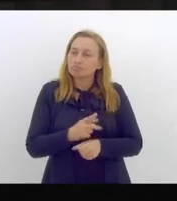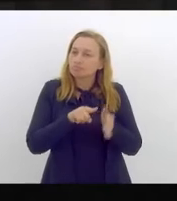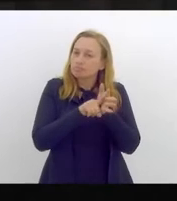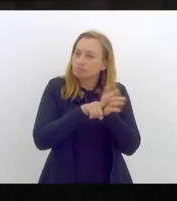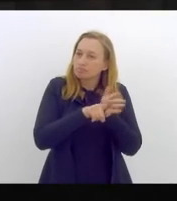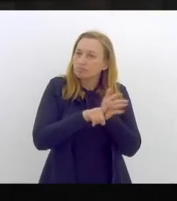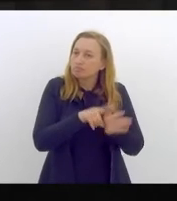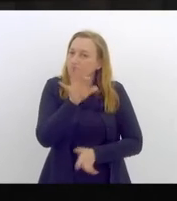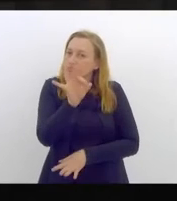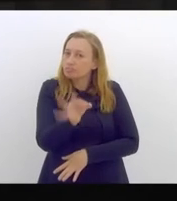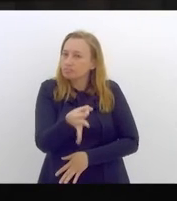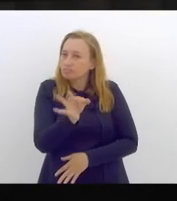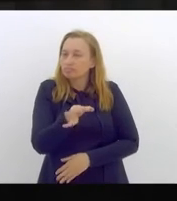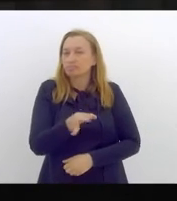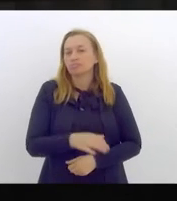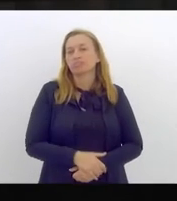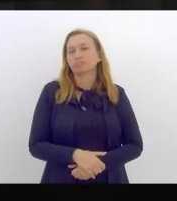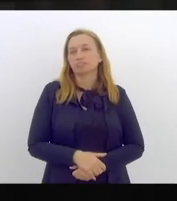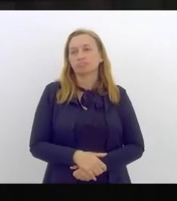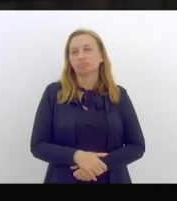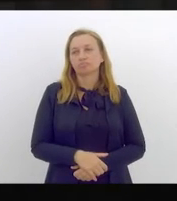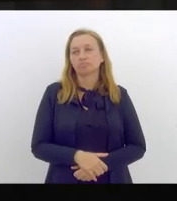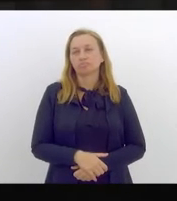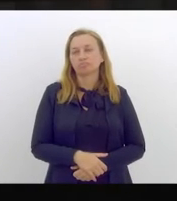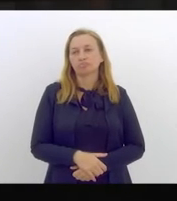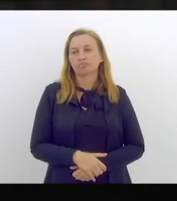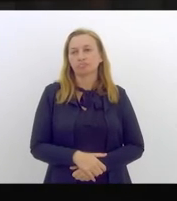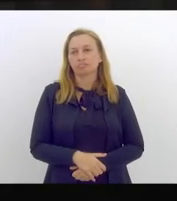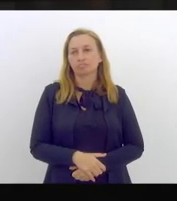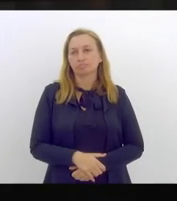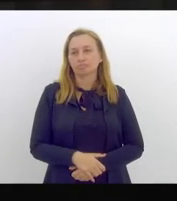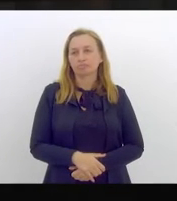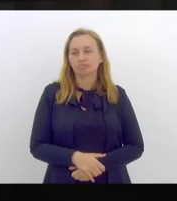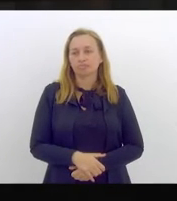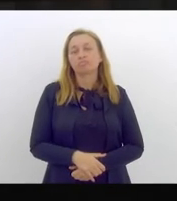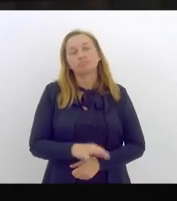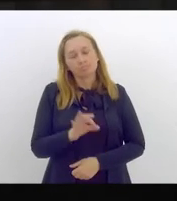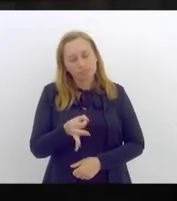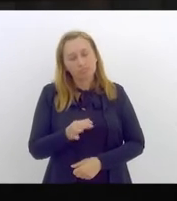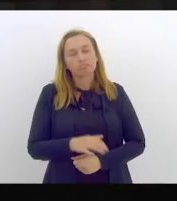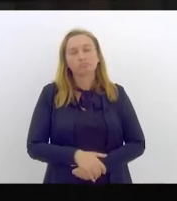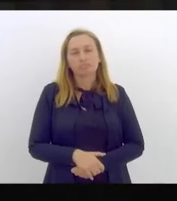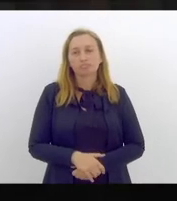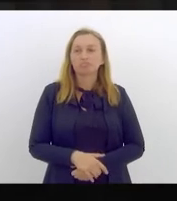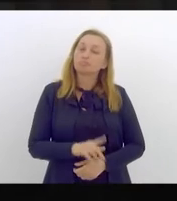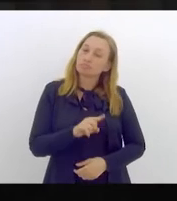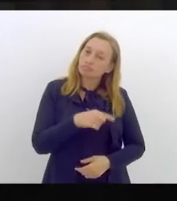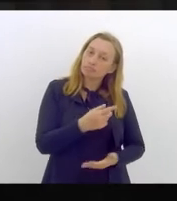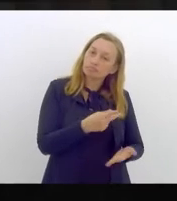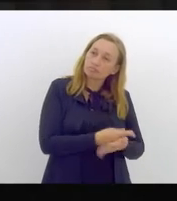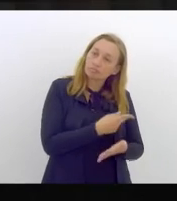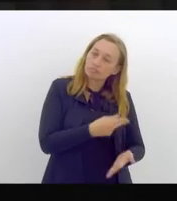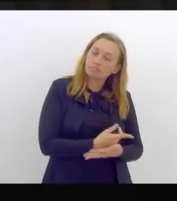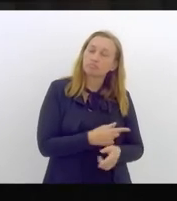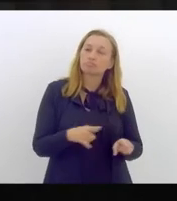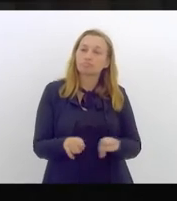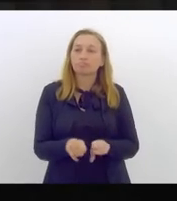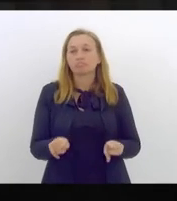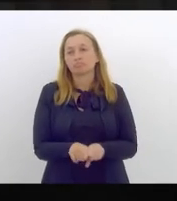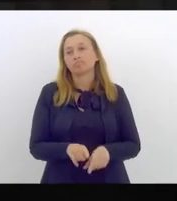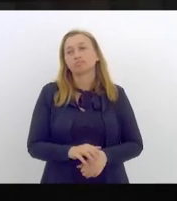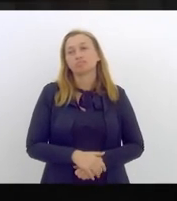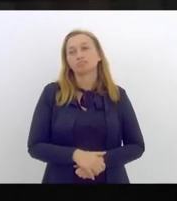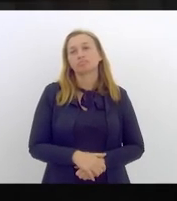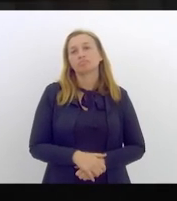análise correta daquilo que é considerado certo e daquilo que é considerado errado por parte